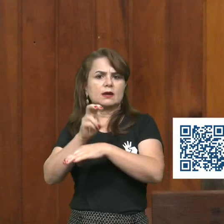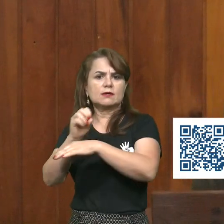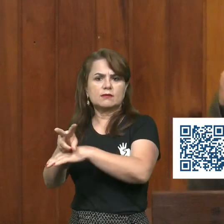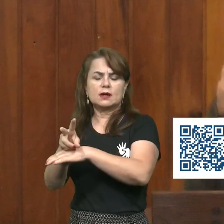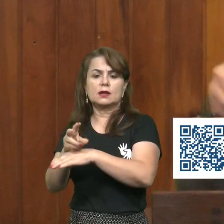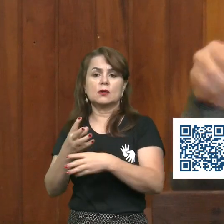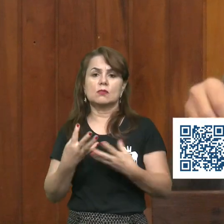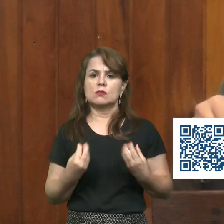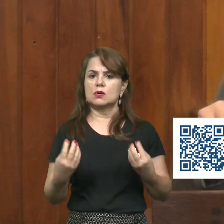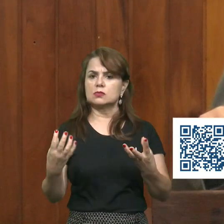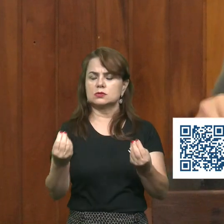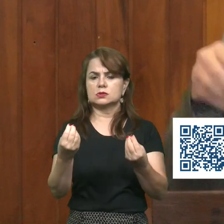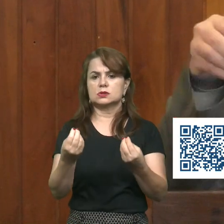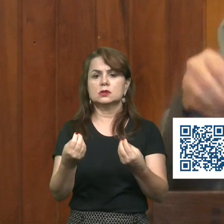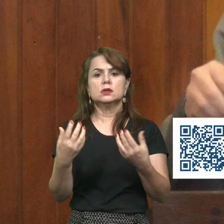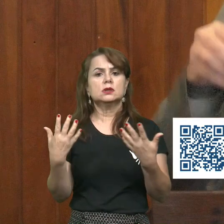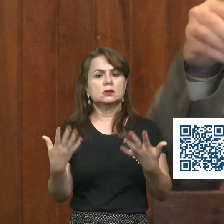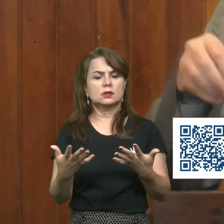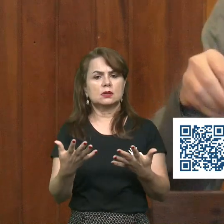o novo atacado